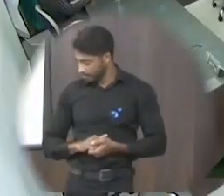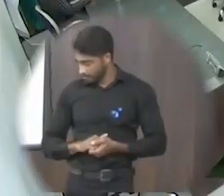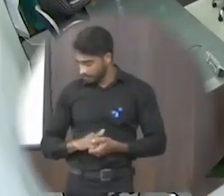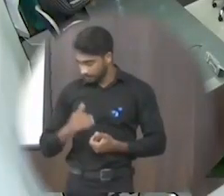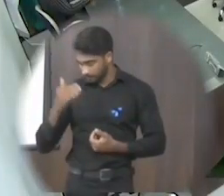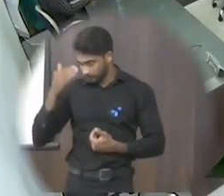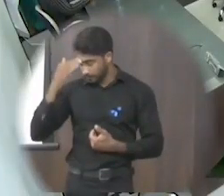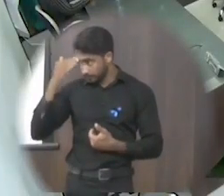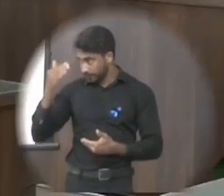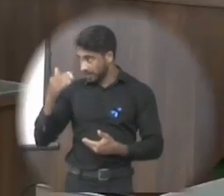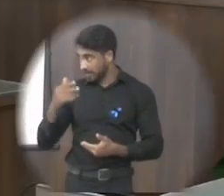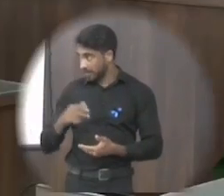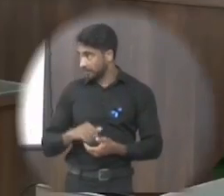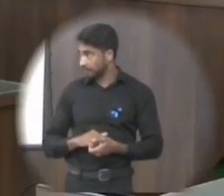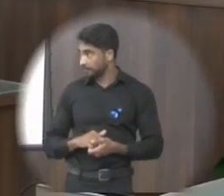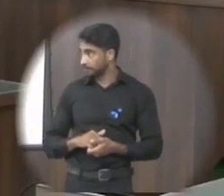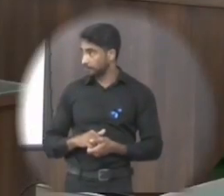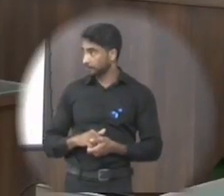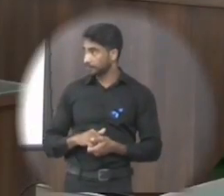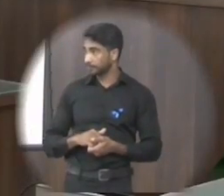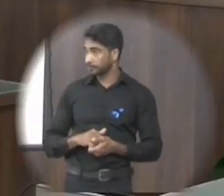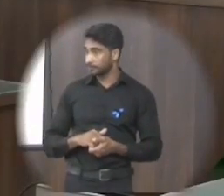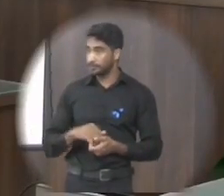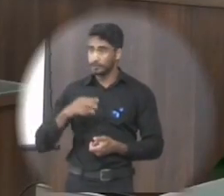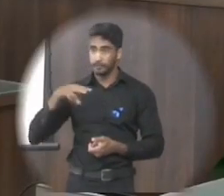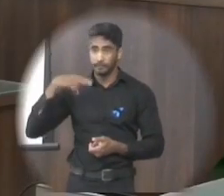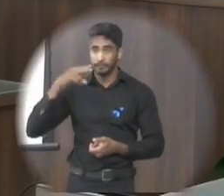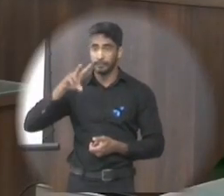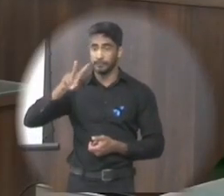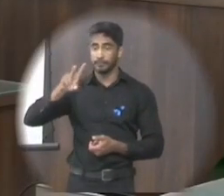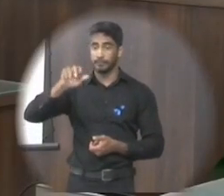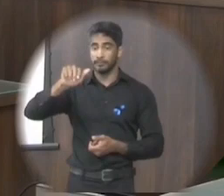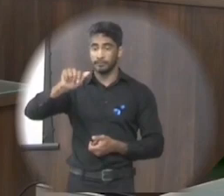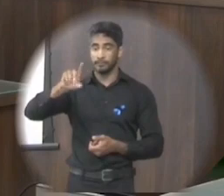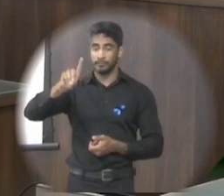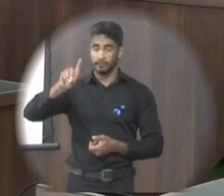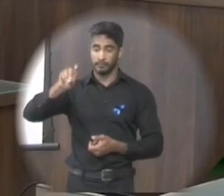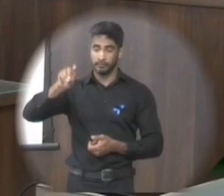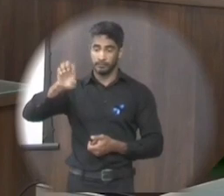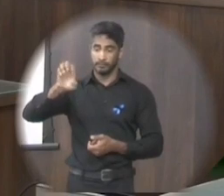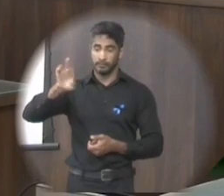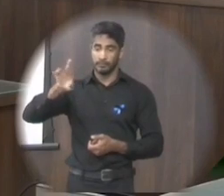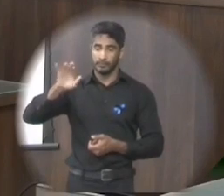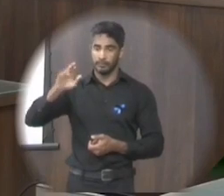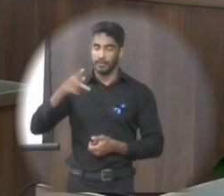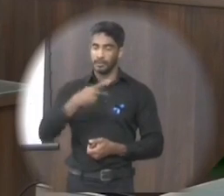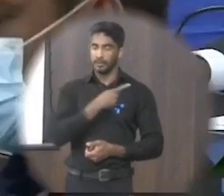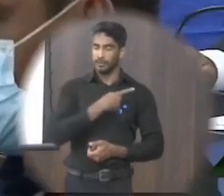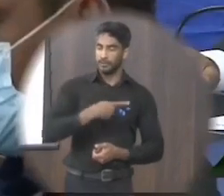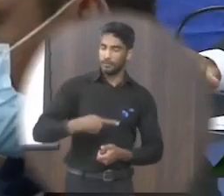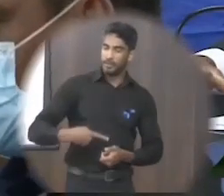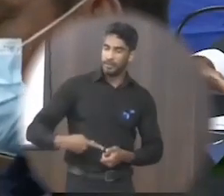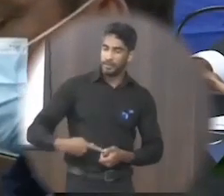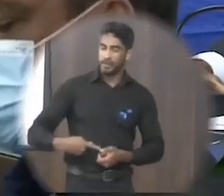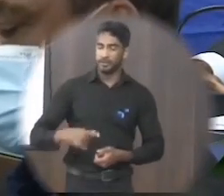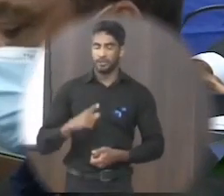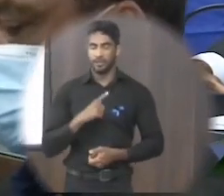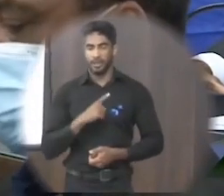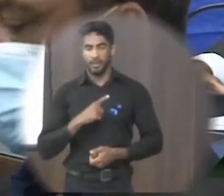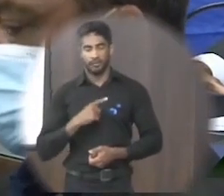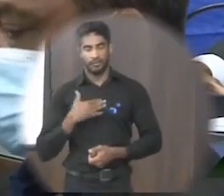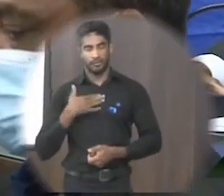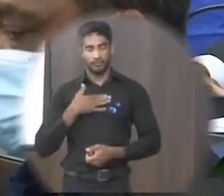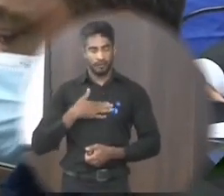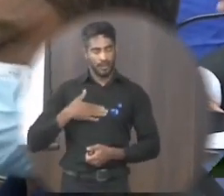Obrigado, por vereador. Senhor presidente. Roma, vereador Valdeir, tem essa palavra. Senhor presidente, eu tive o prazer